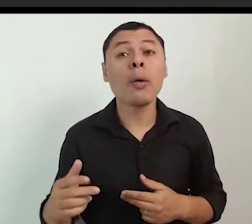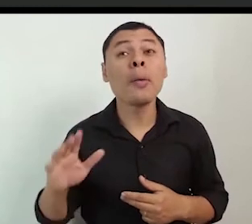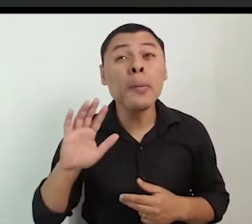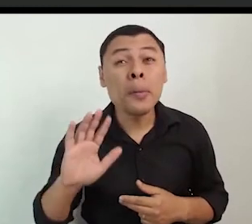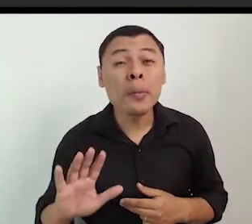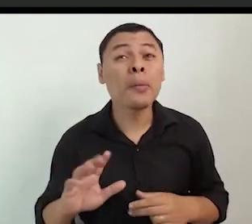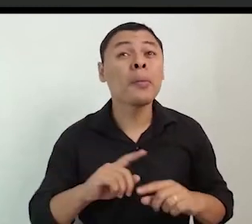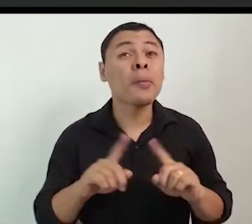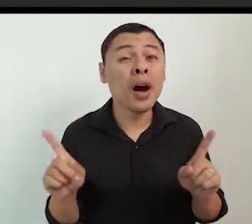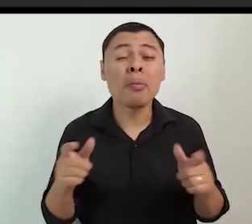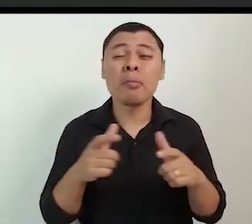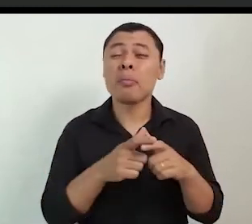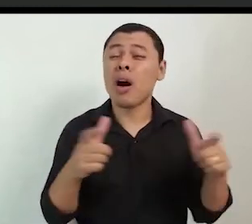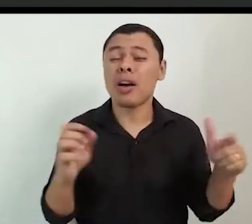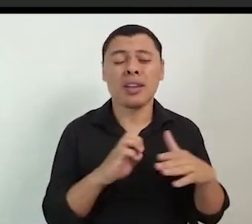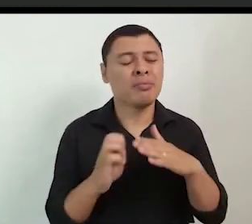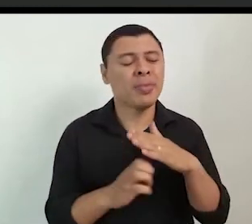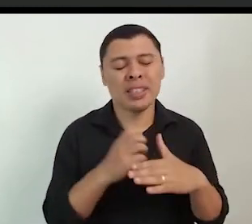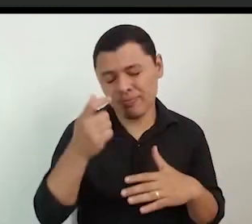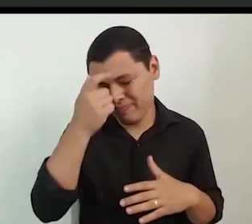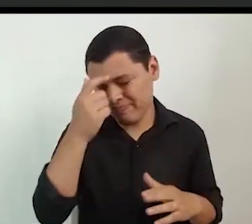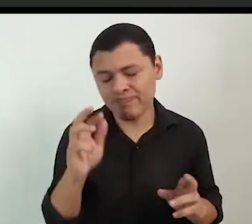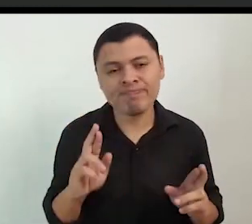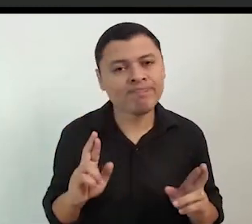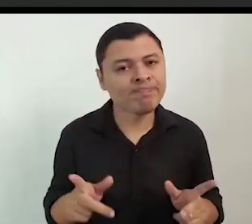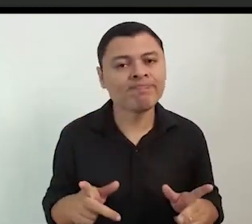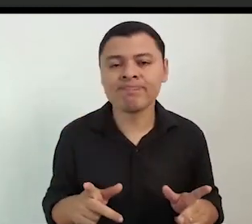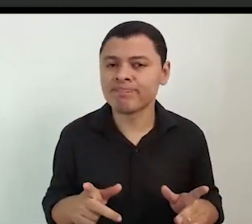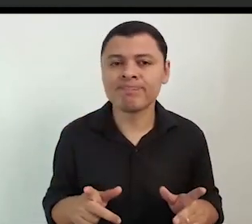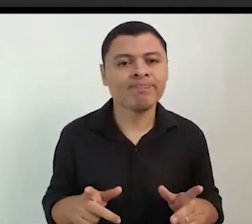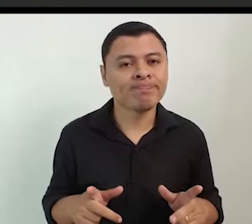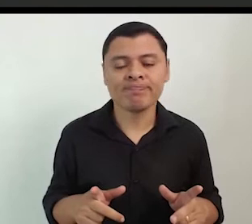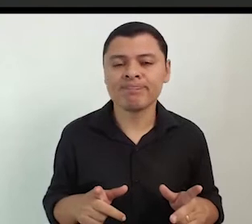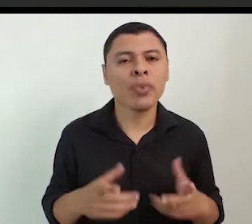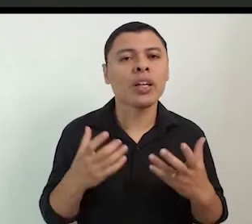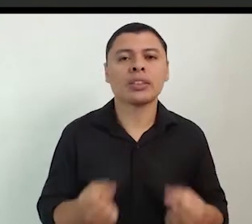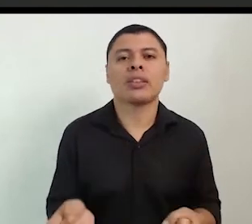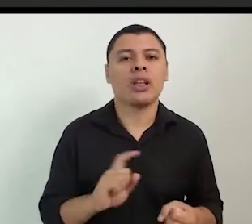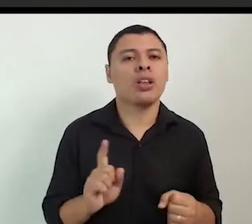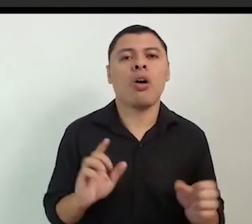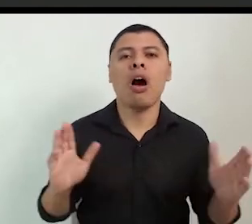da maior parte das empresas, tanto é que a gente tem muitos autistas fora do mercado de trabalho,